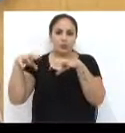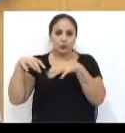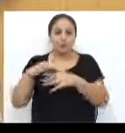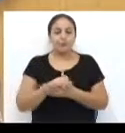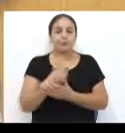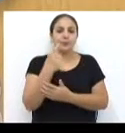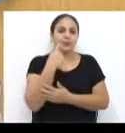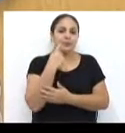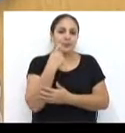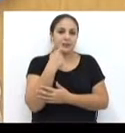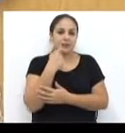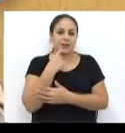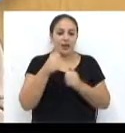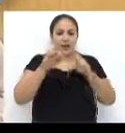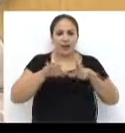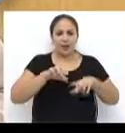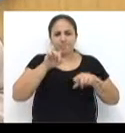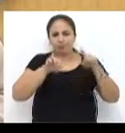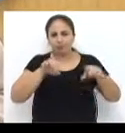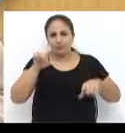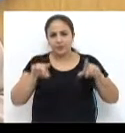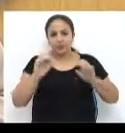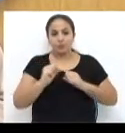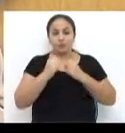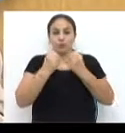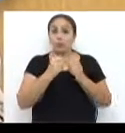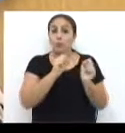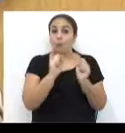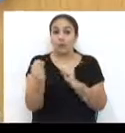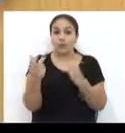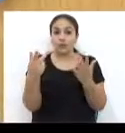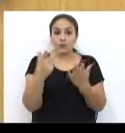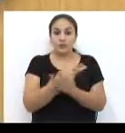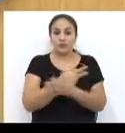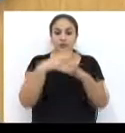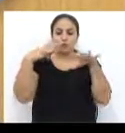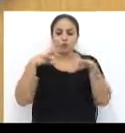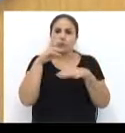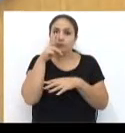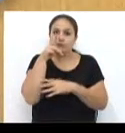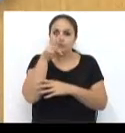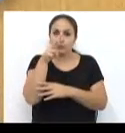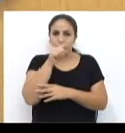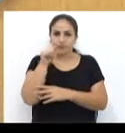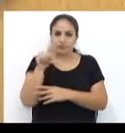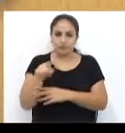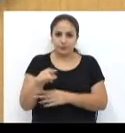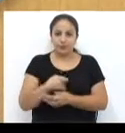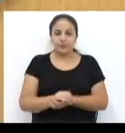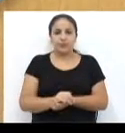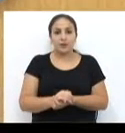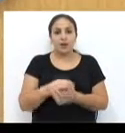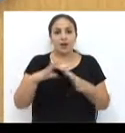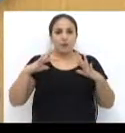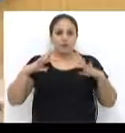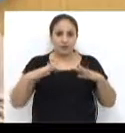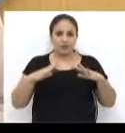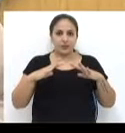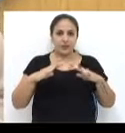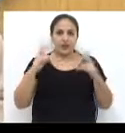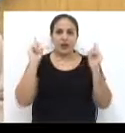amanhã. Na sexta-feira, as áreas de instabilidade ganham força e podem provocar temporais. Mas no feriadão de carnaval,